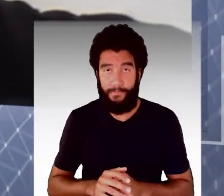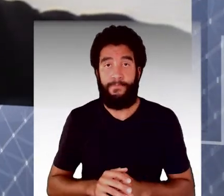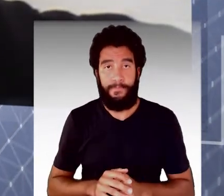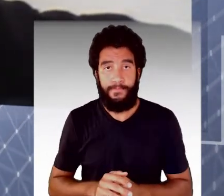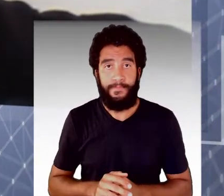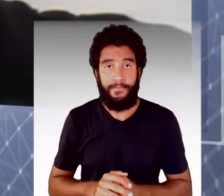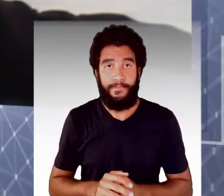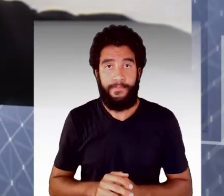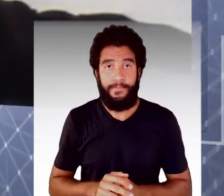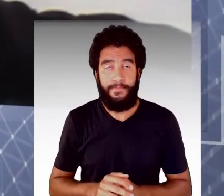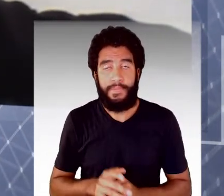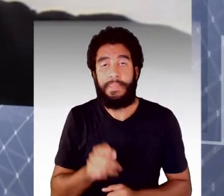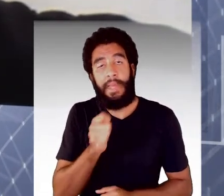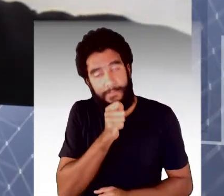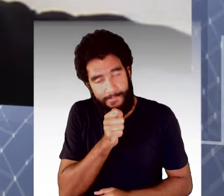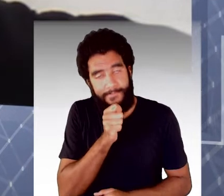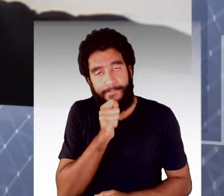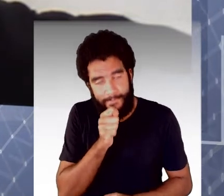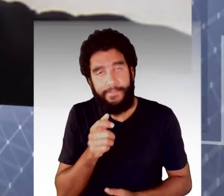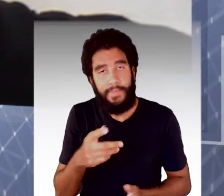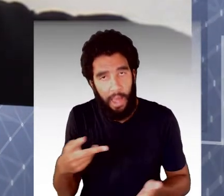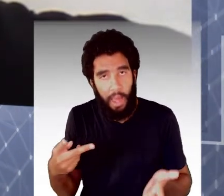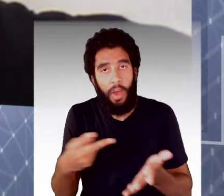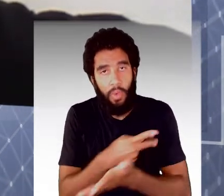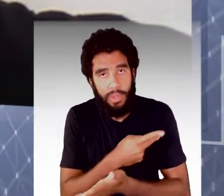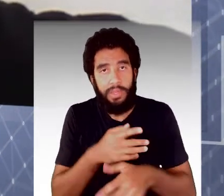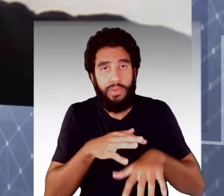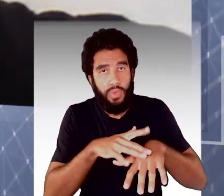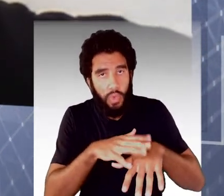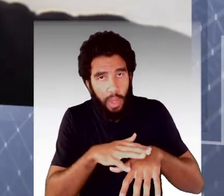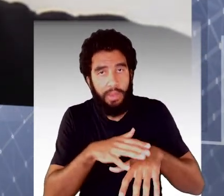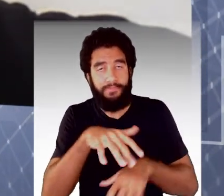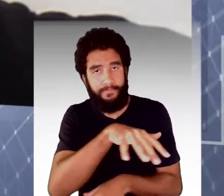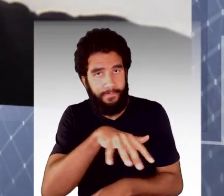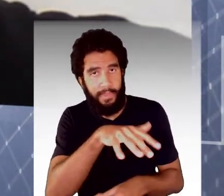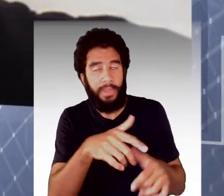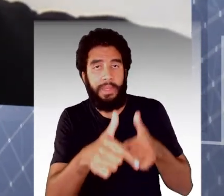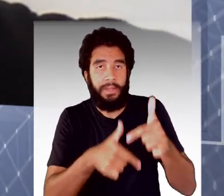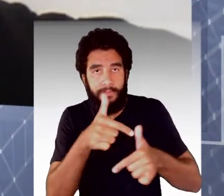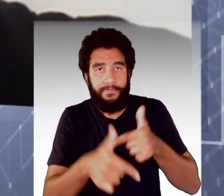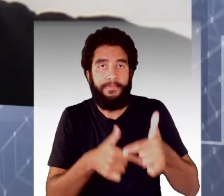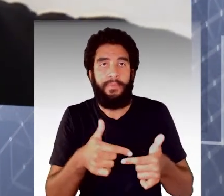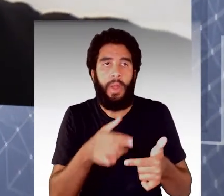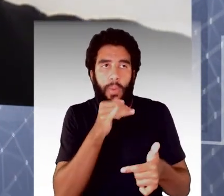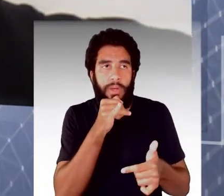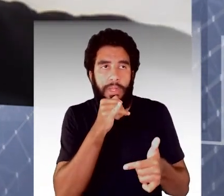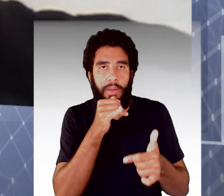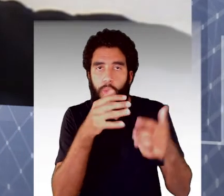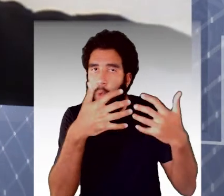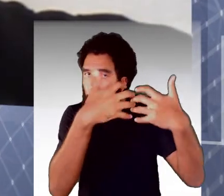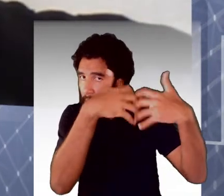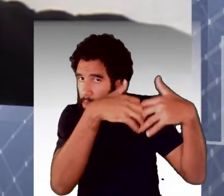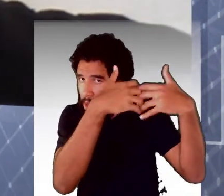transtorno mental, seja principalmente doenças osteomusculares, sejam acidentes de trabalho típicos, em especial com mãos,